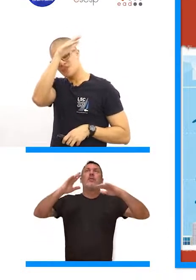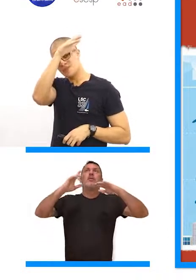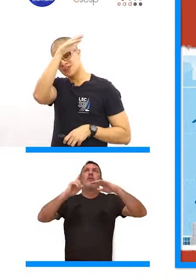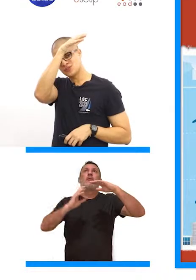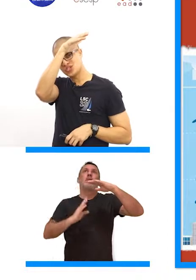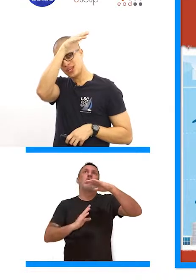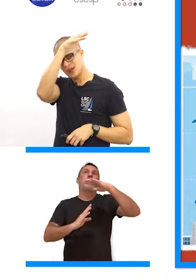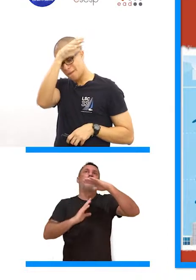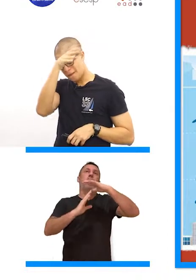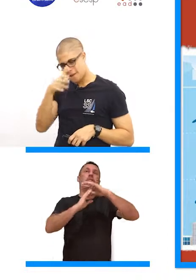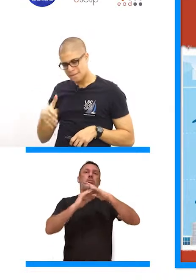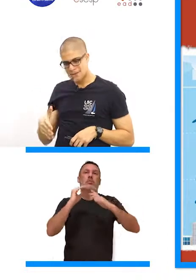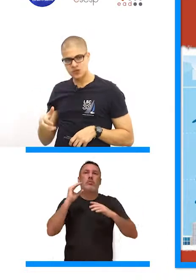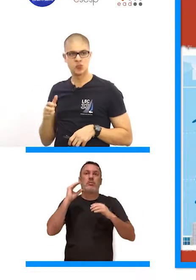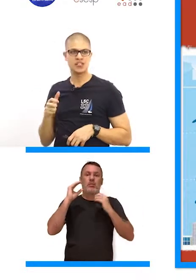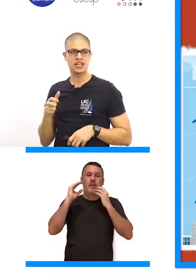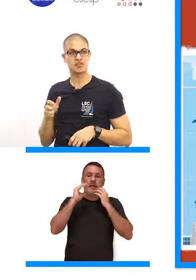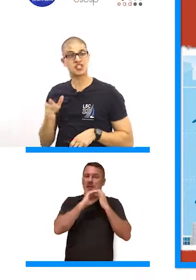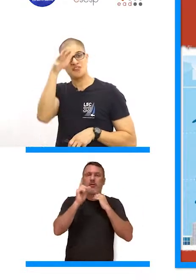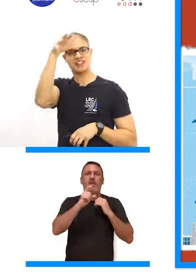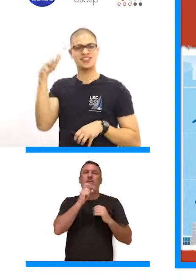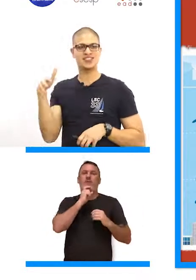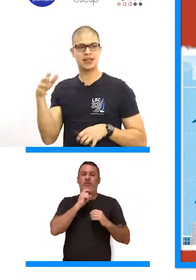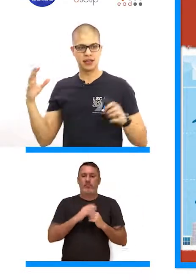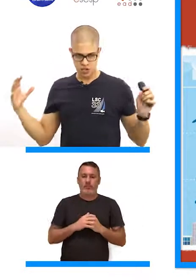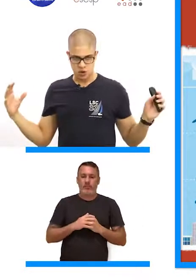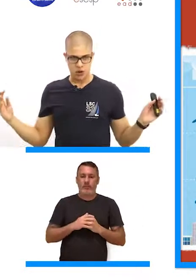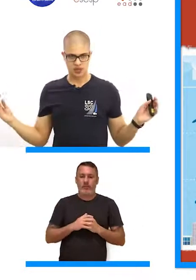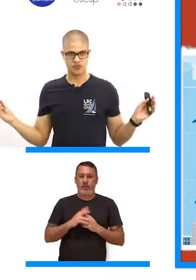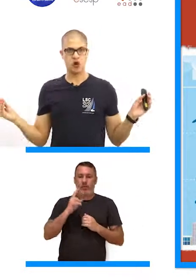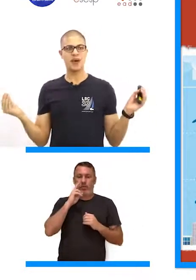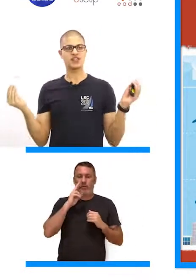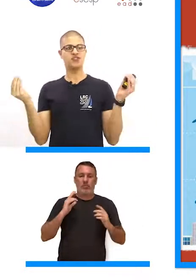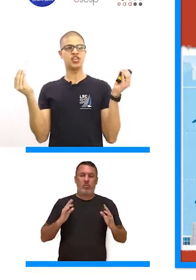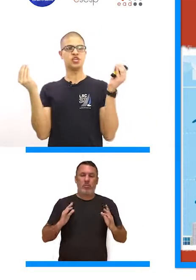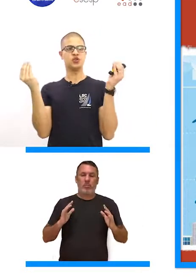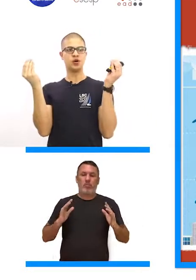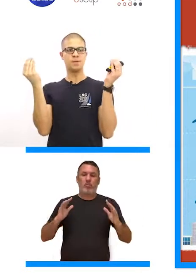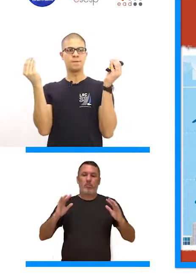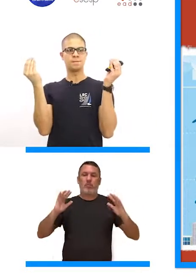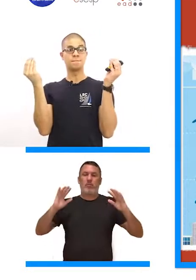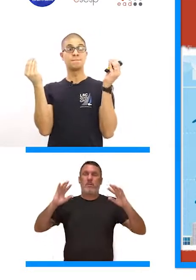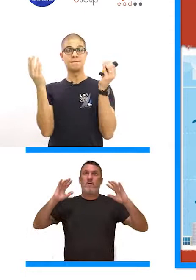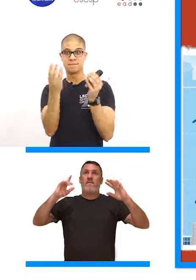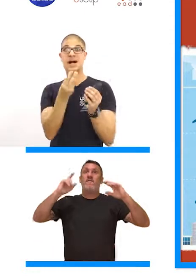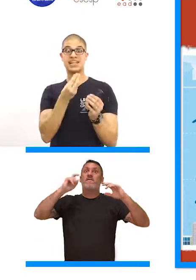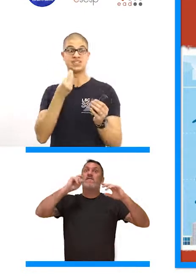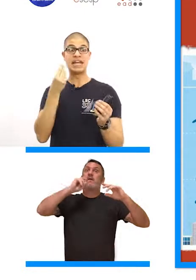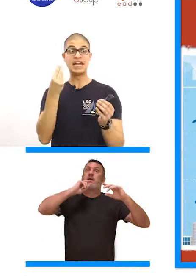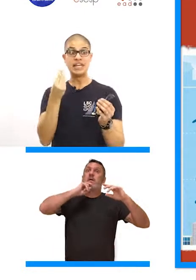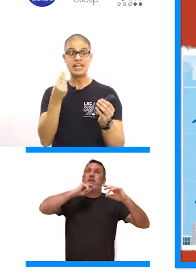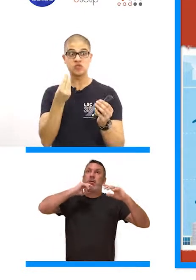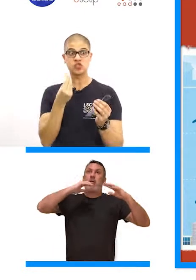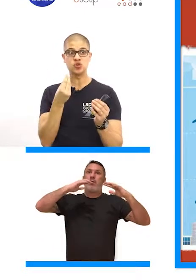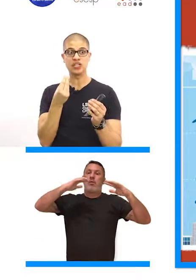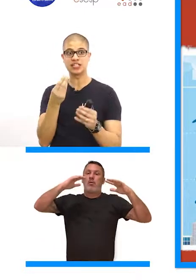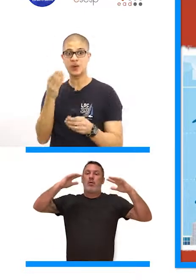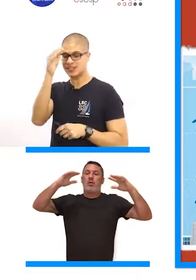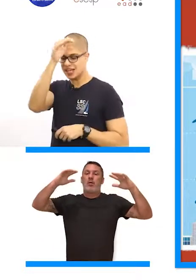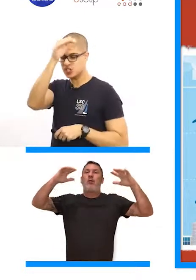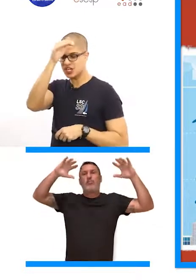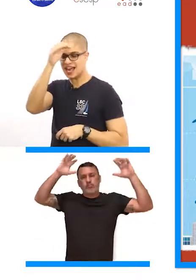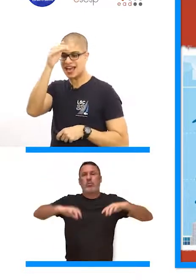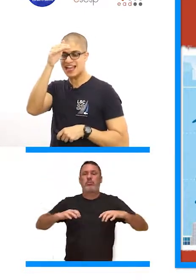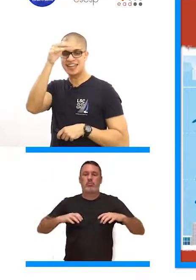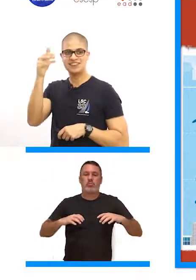realizar um movimento de subsidência, ou seja, ele vai descer. Ele ficou mais frio, mais denso,